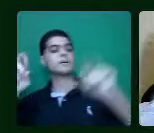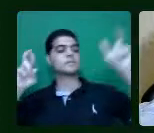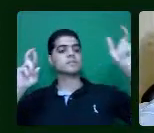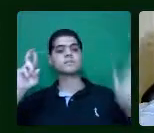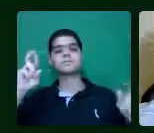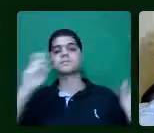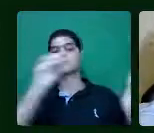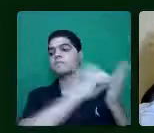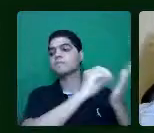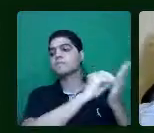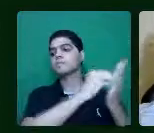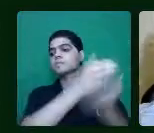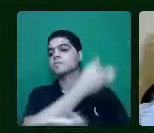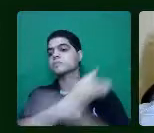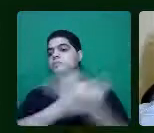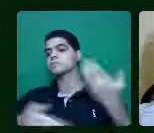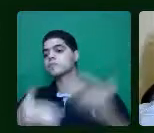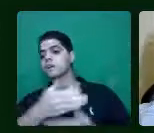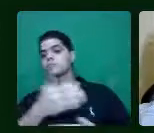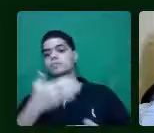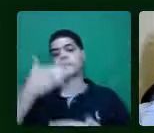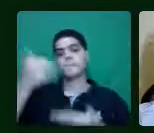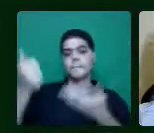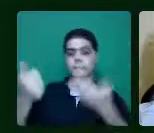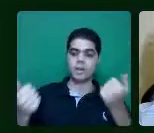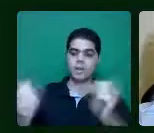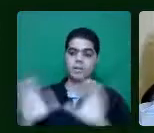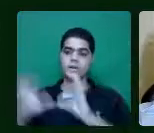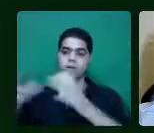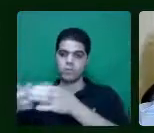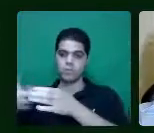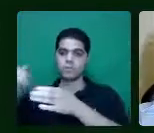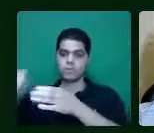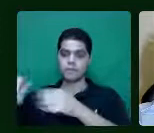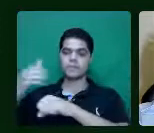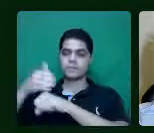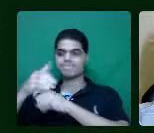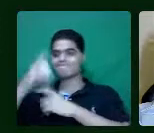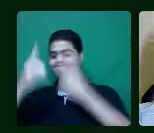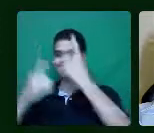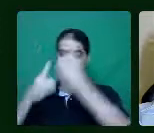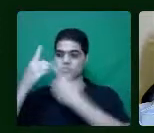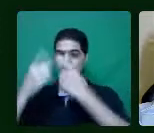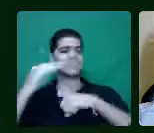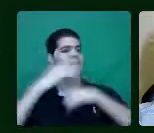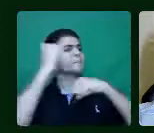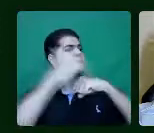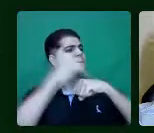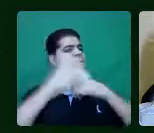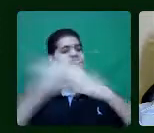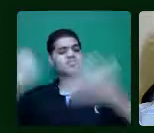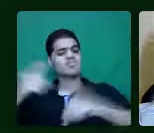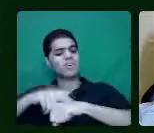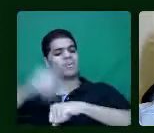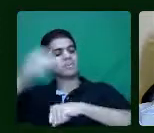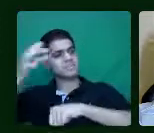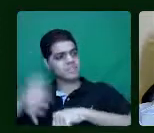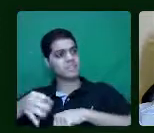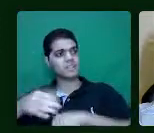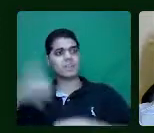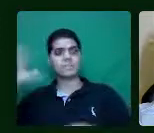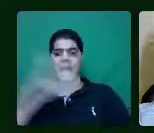gente faz dessa forma, funciona melhor, porque a equipe que tem dúvida, ela quer tirar dúvida na hora, porque ela está correndo contra o tempo. Então,